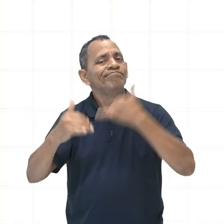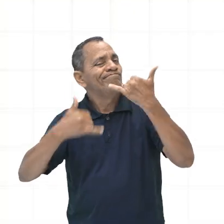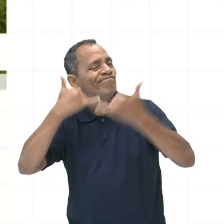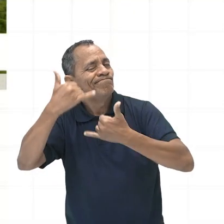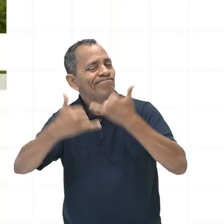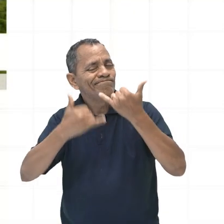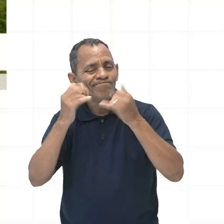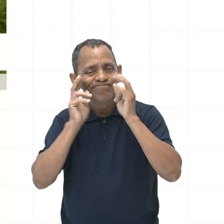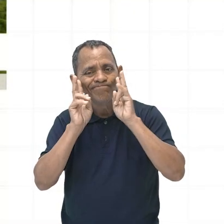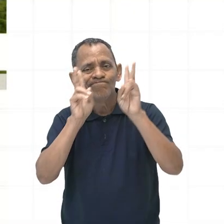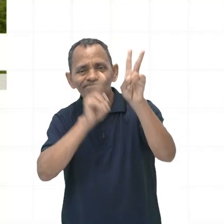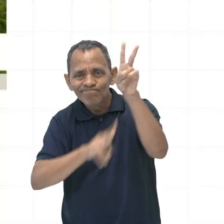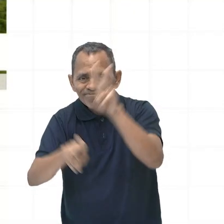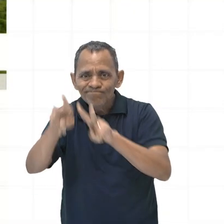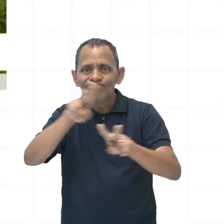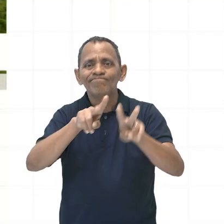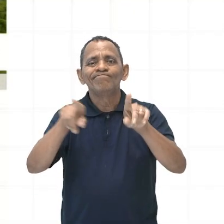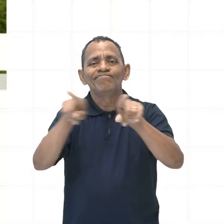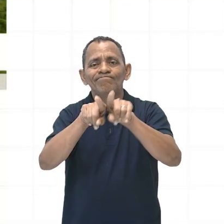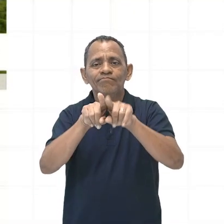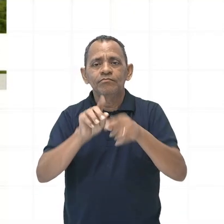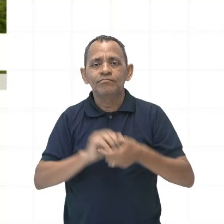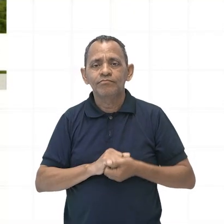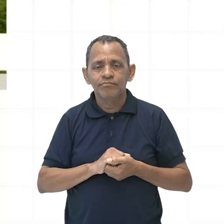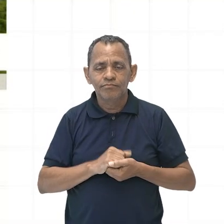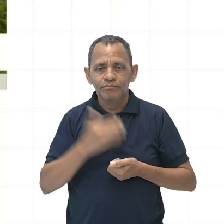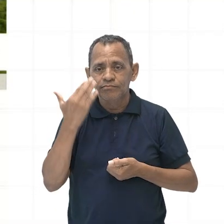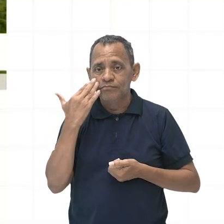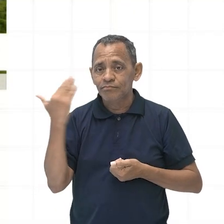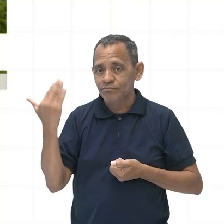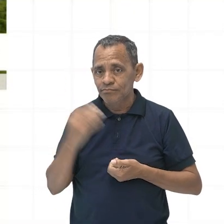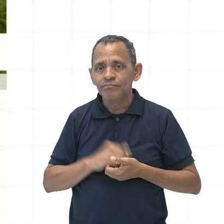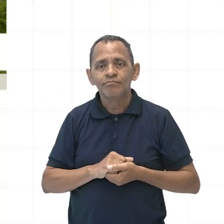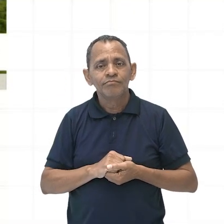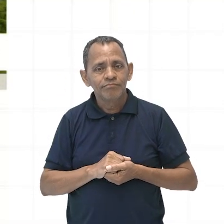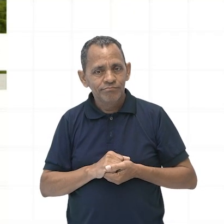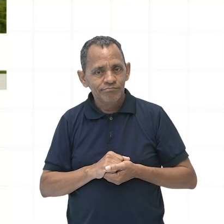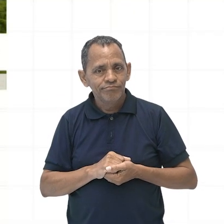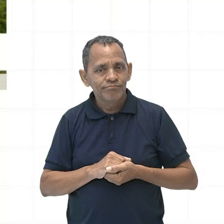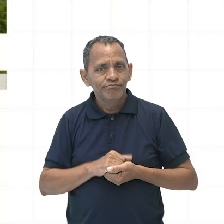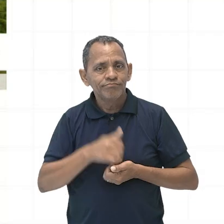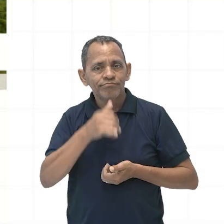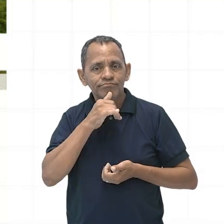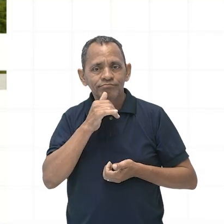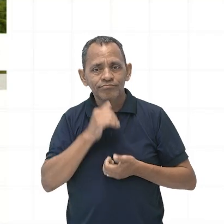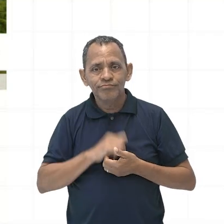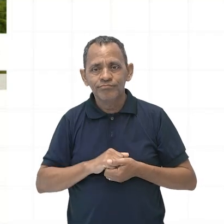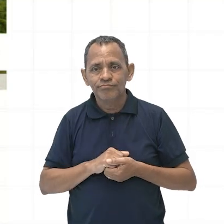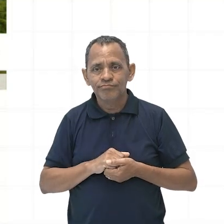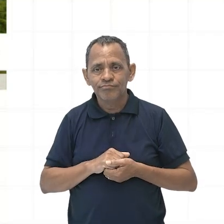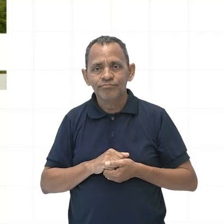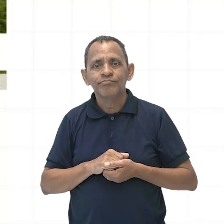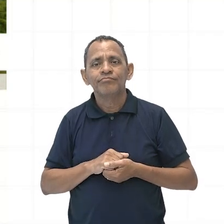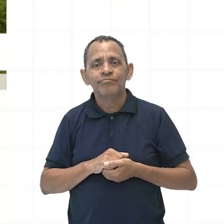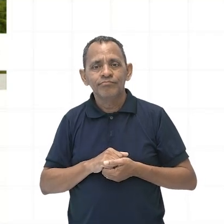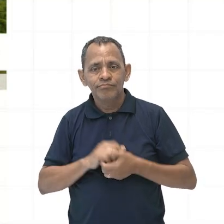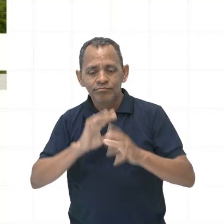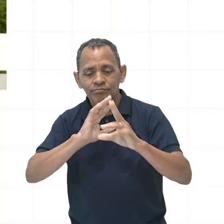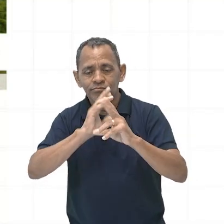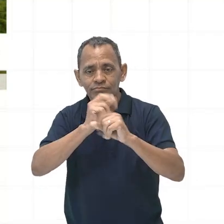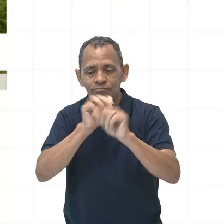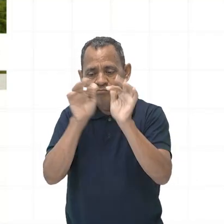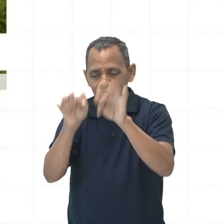se ver. Então, nós temos aqui um exemplo do balanço final de uma operação,